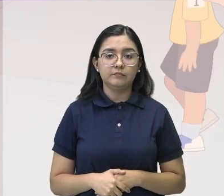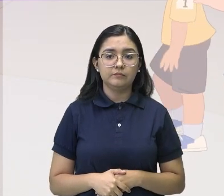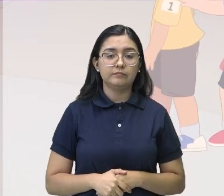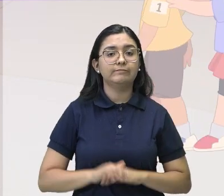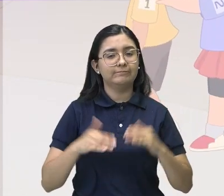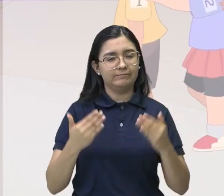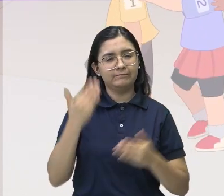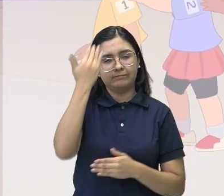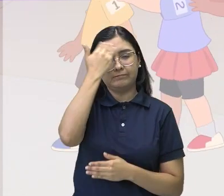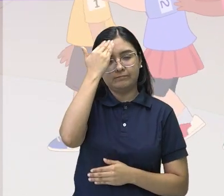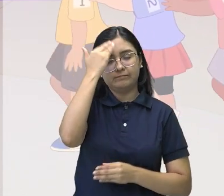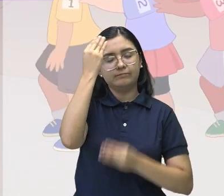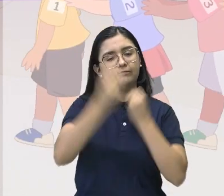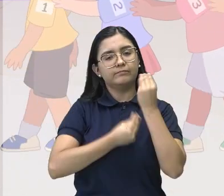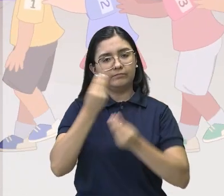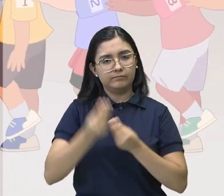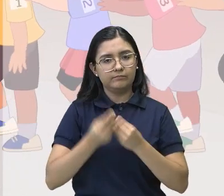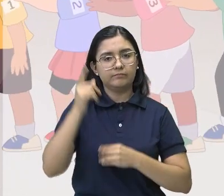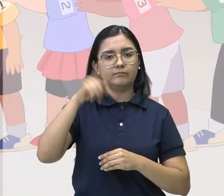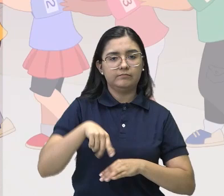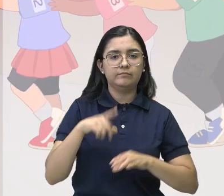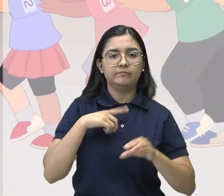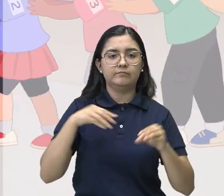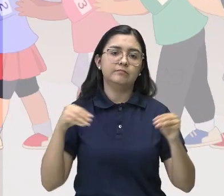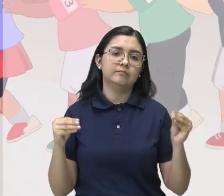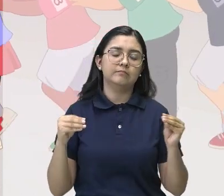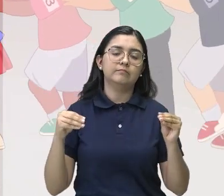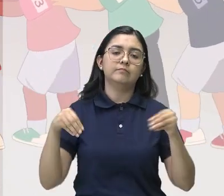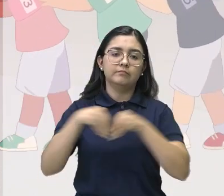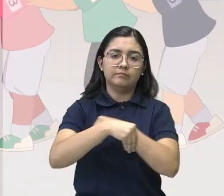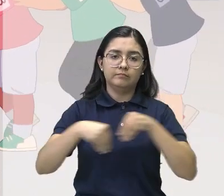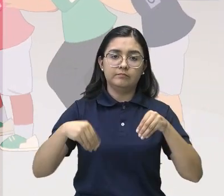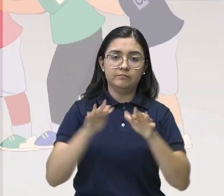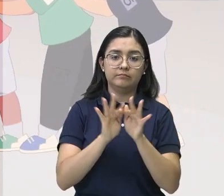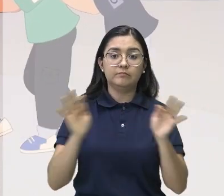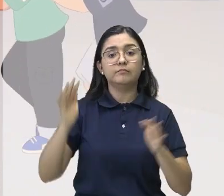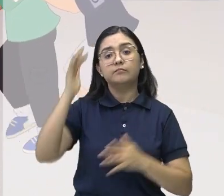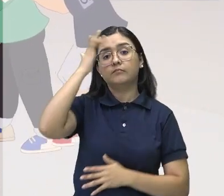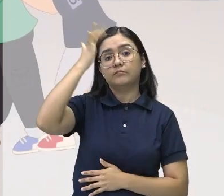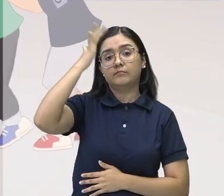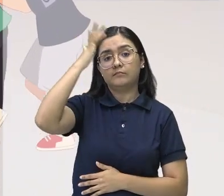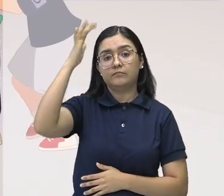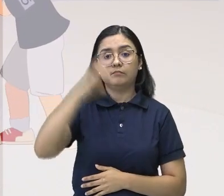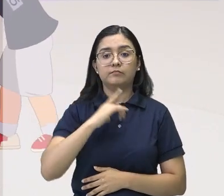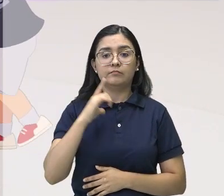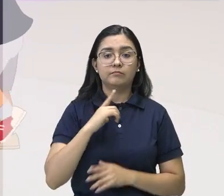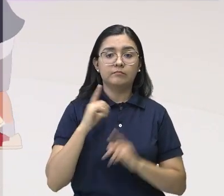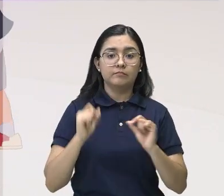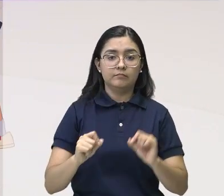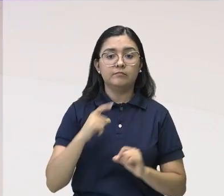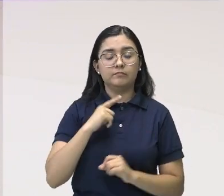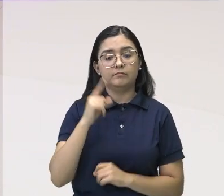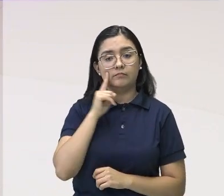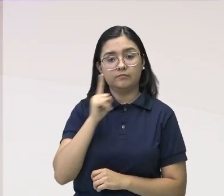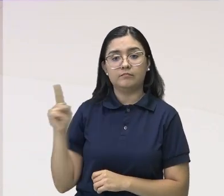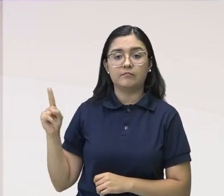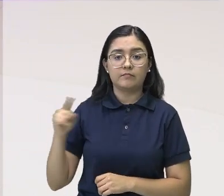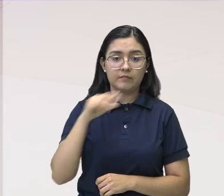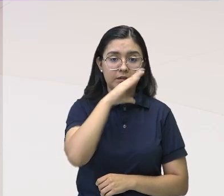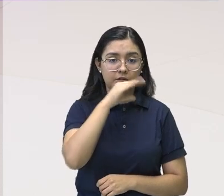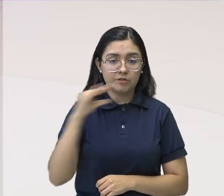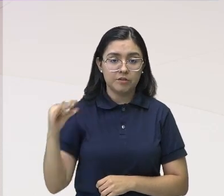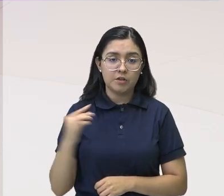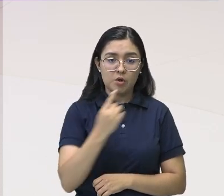Entenderam, pessoal, como é que funciona a nossa permutação simples? Então, imagine aí, nós temos aqui a ordem das nossas crianças.